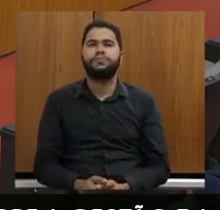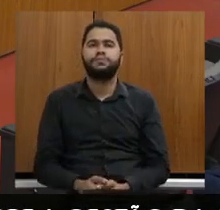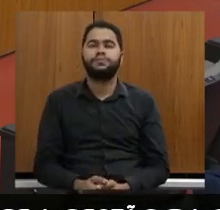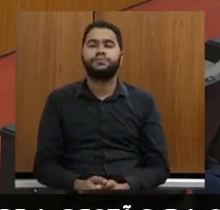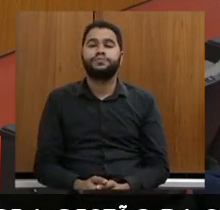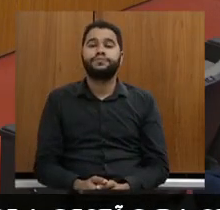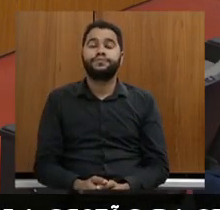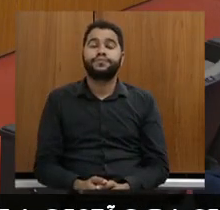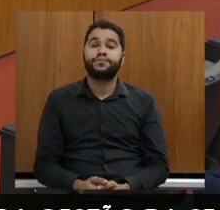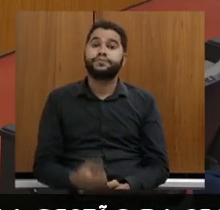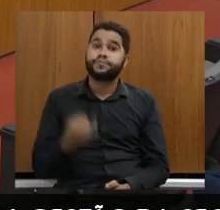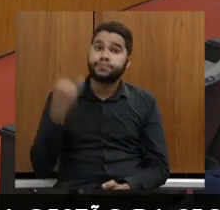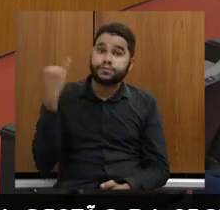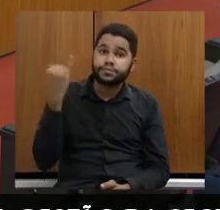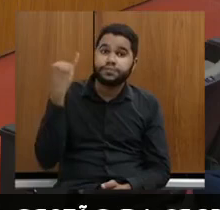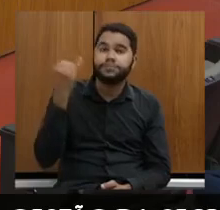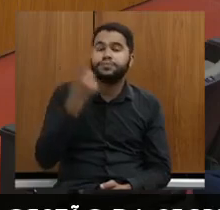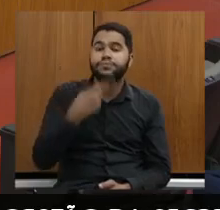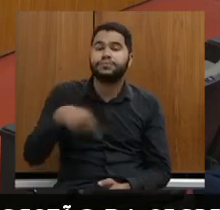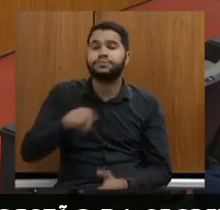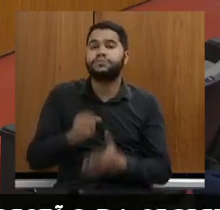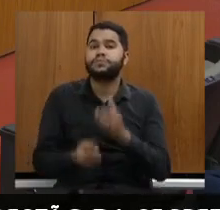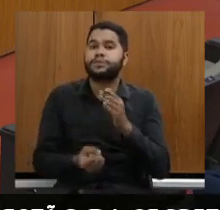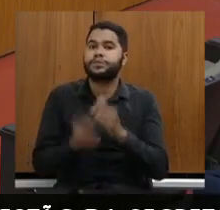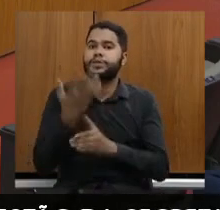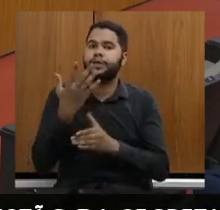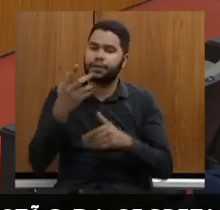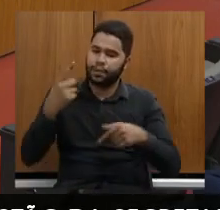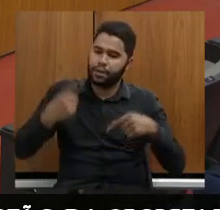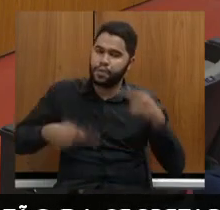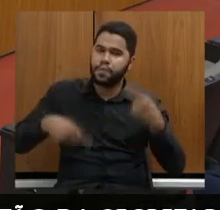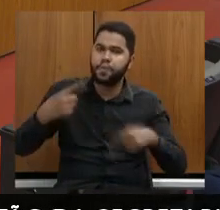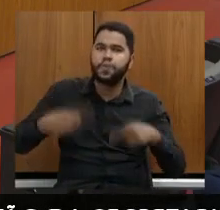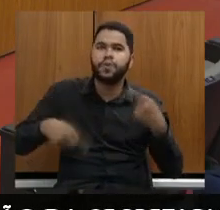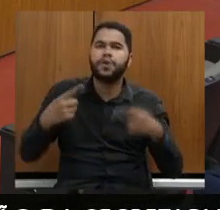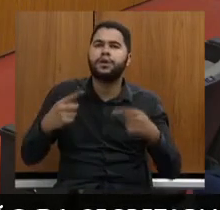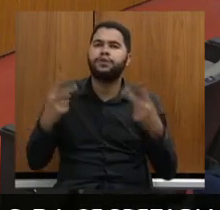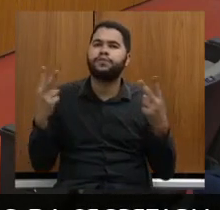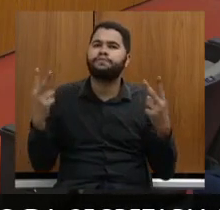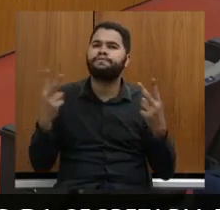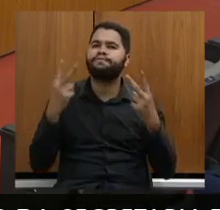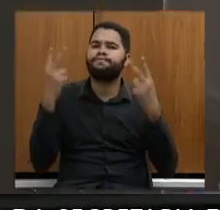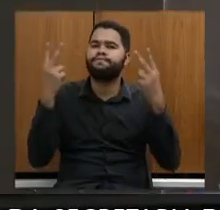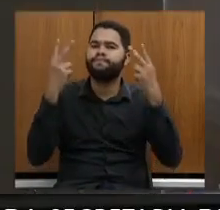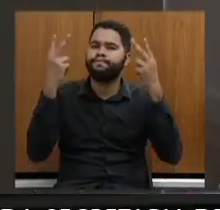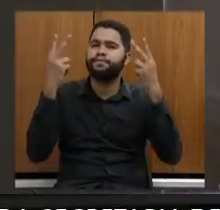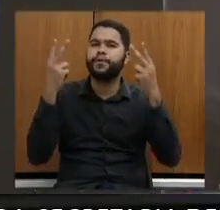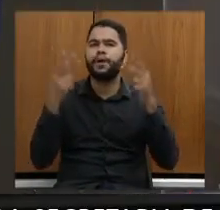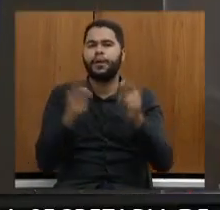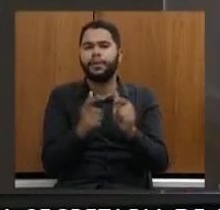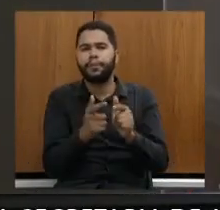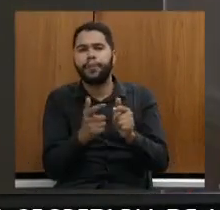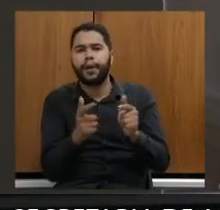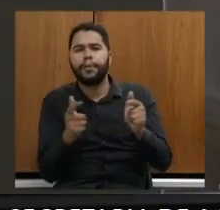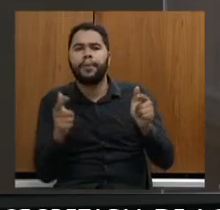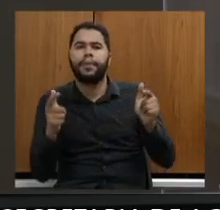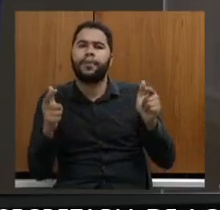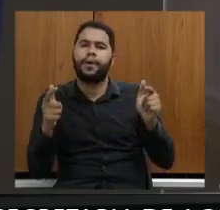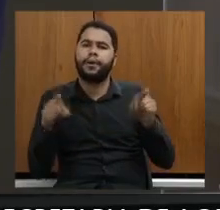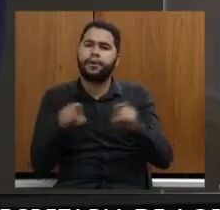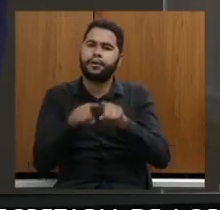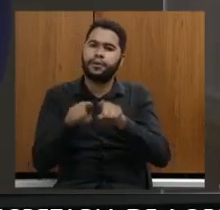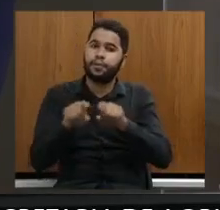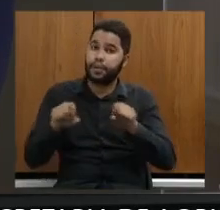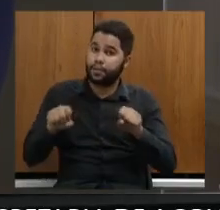é mas é muito importante Nós criamos aí uma política de valorização de ampliação de